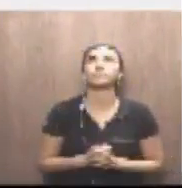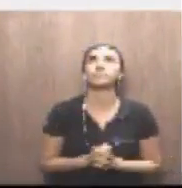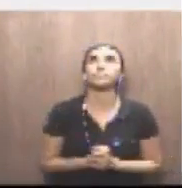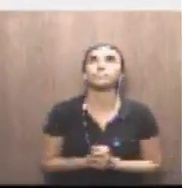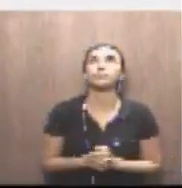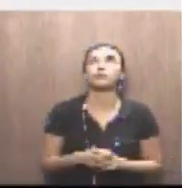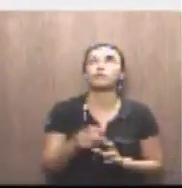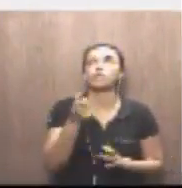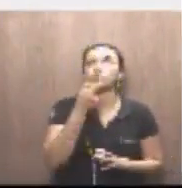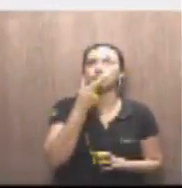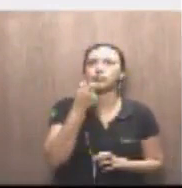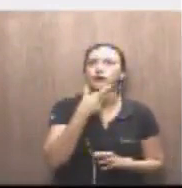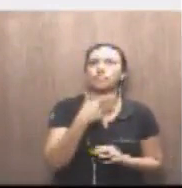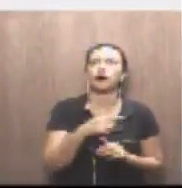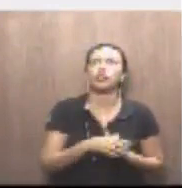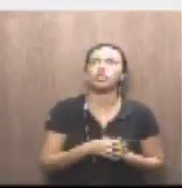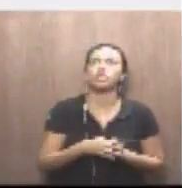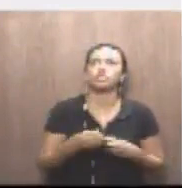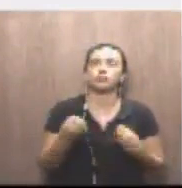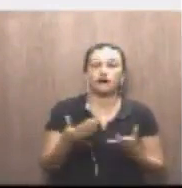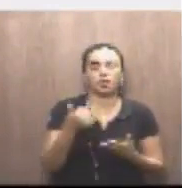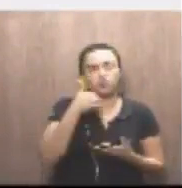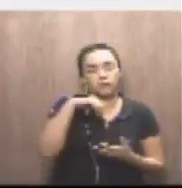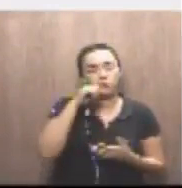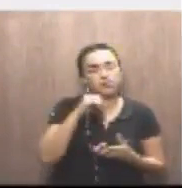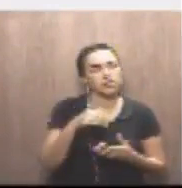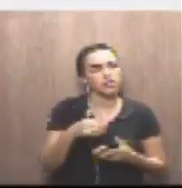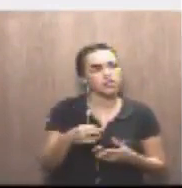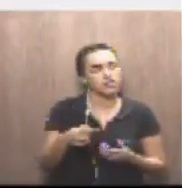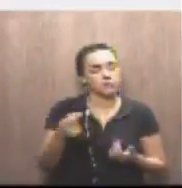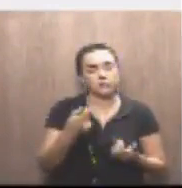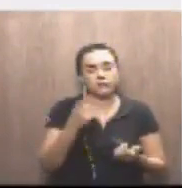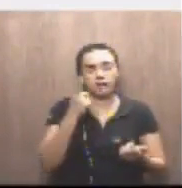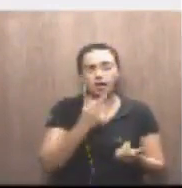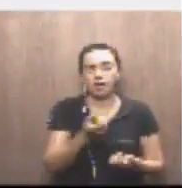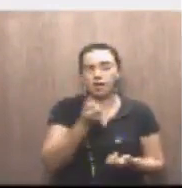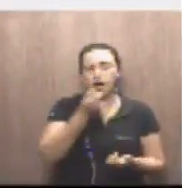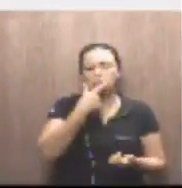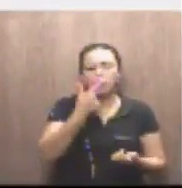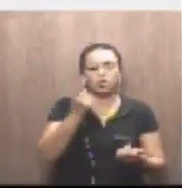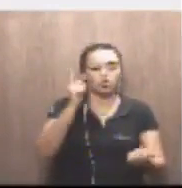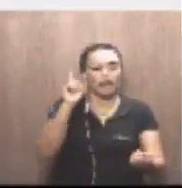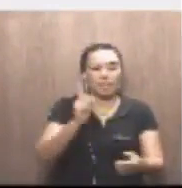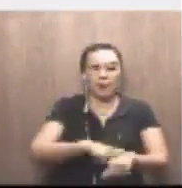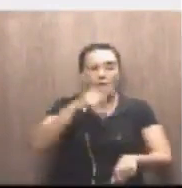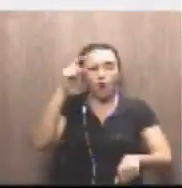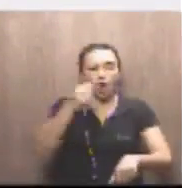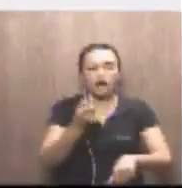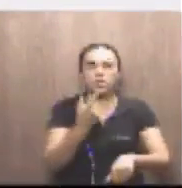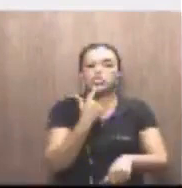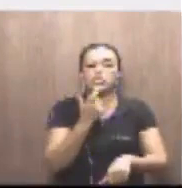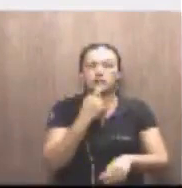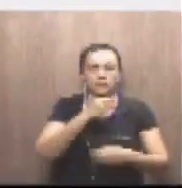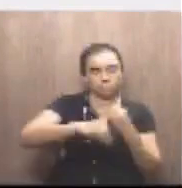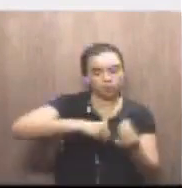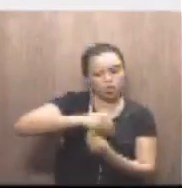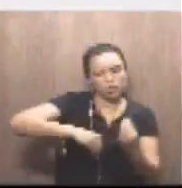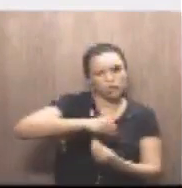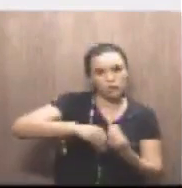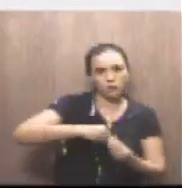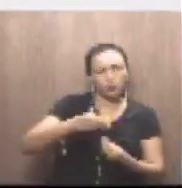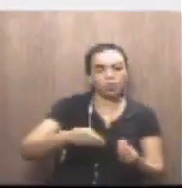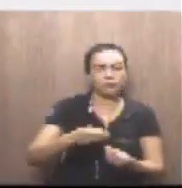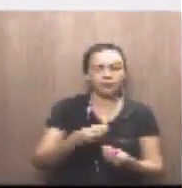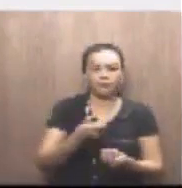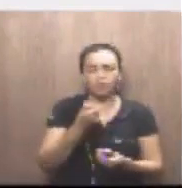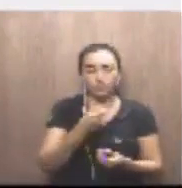Os medicamentos ministrados à mãe entram imediatamente na corrente sanguínea e vão igualmente ao bebê. E alguns desses medicamentos